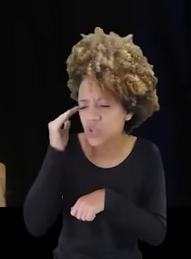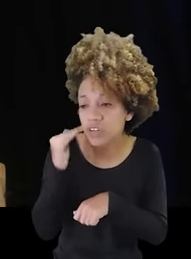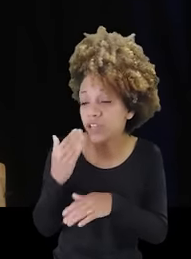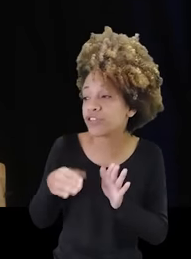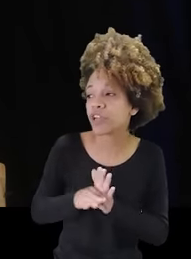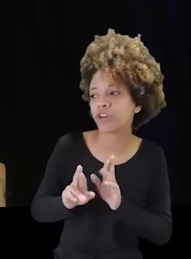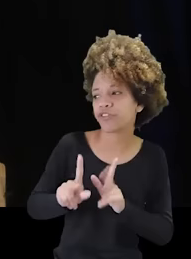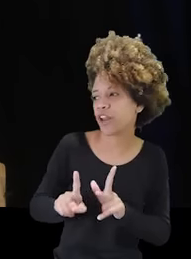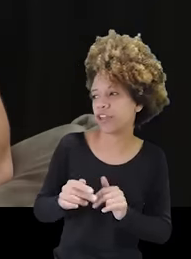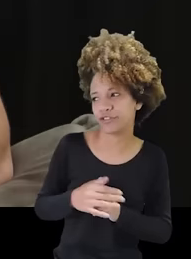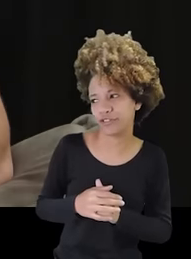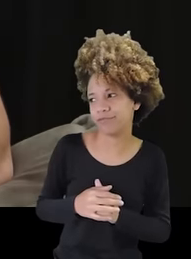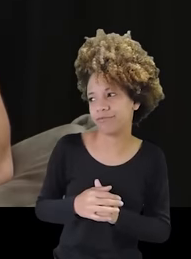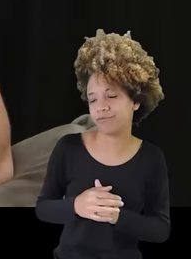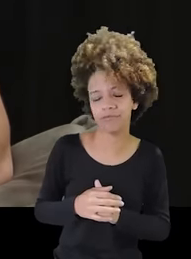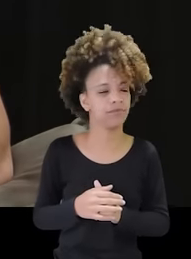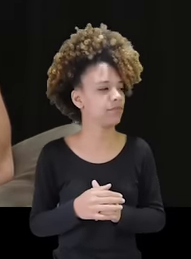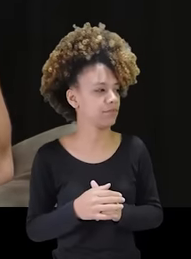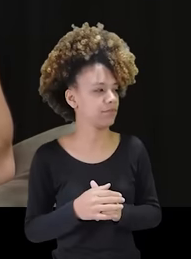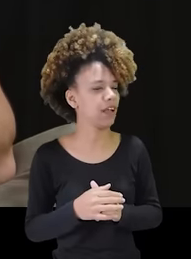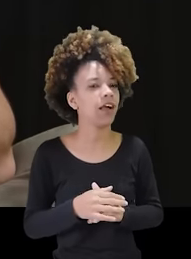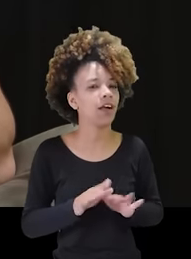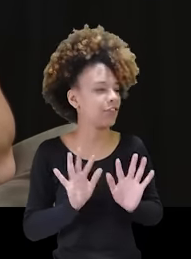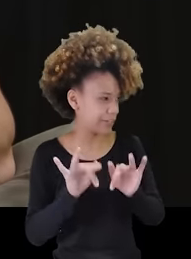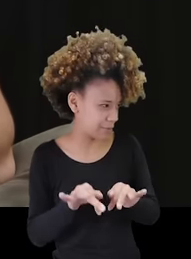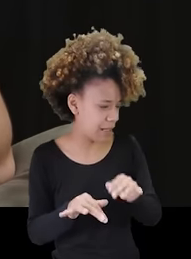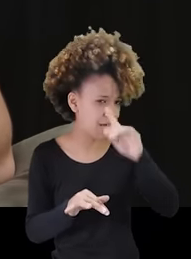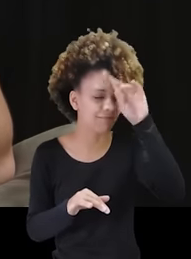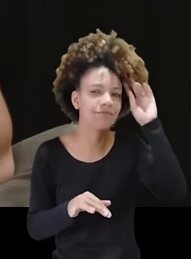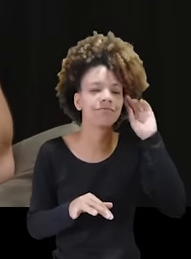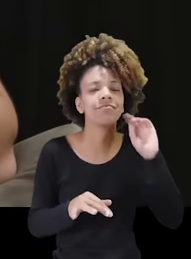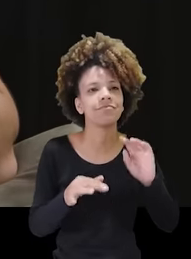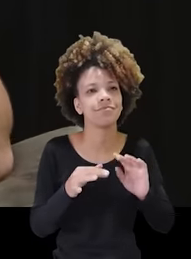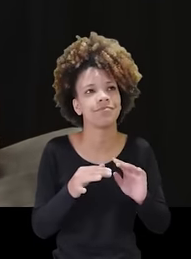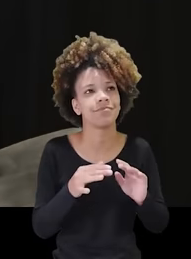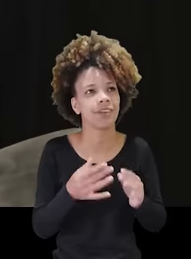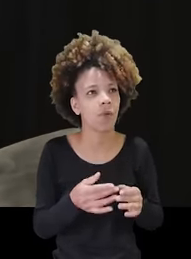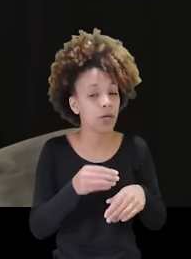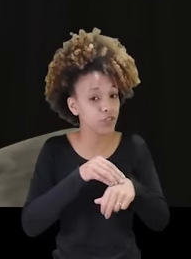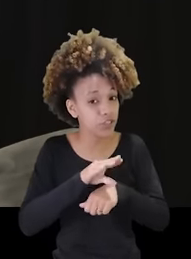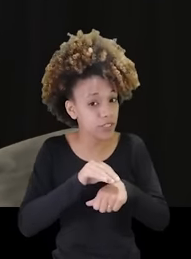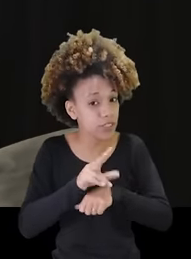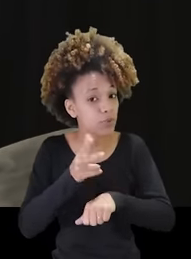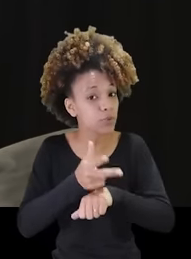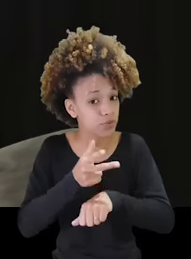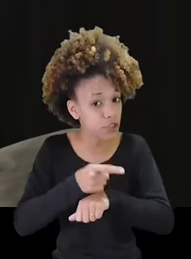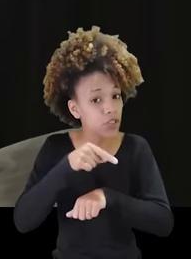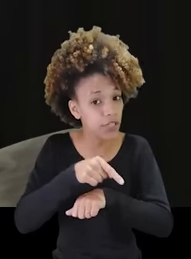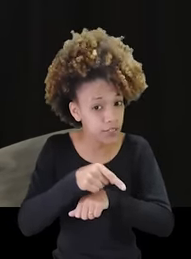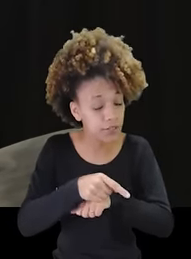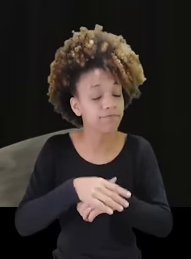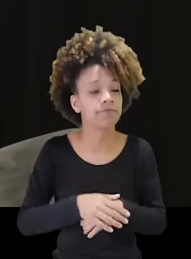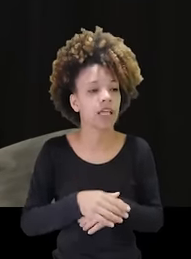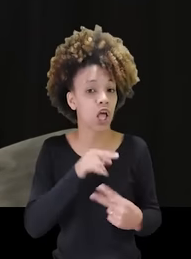aí chega lá é outra coisa a gente fez eu vou terminar com uma indicação de um vídeo daqui do